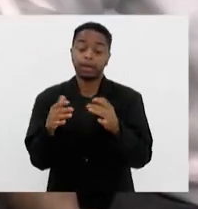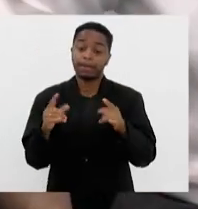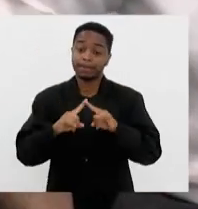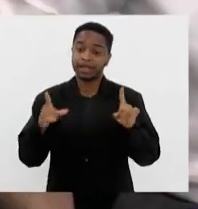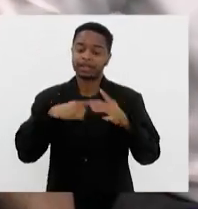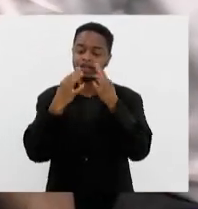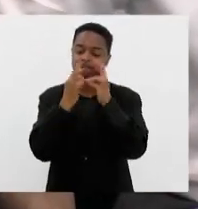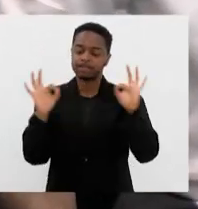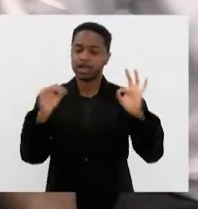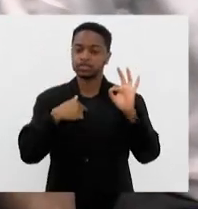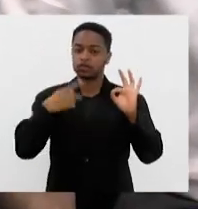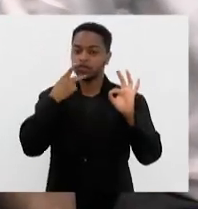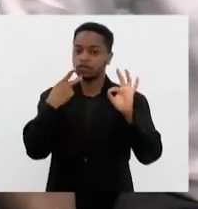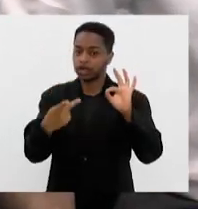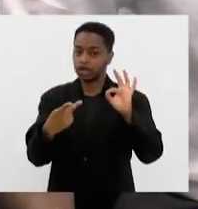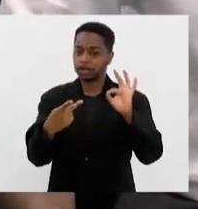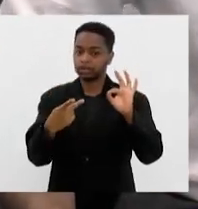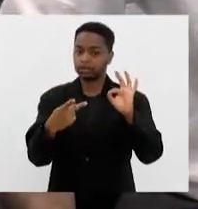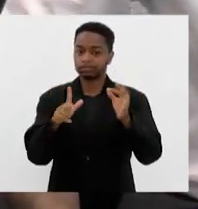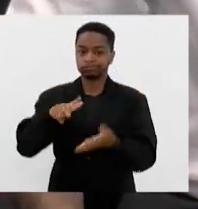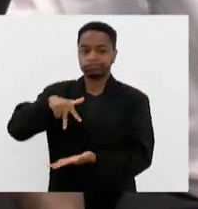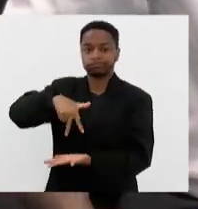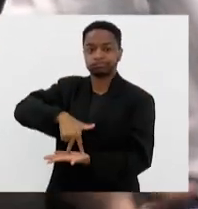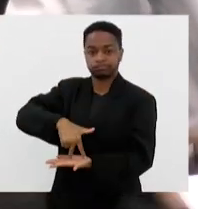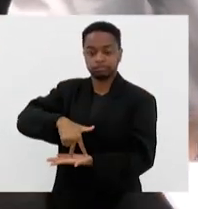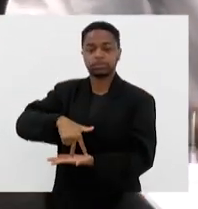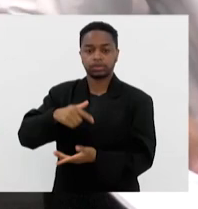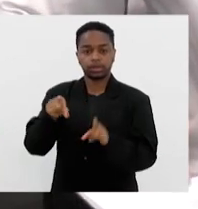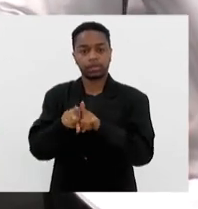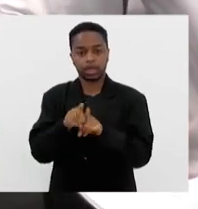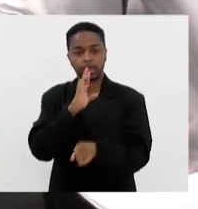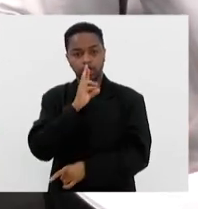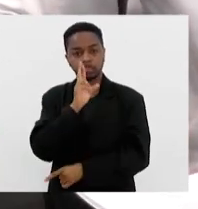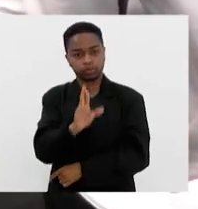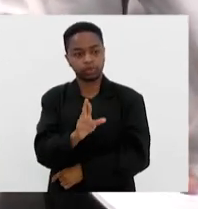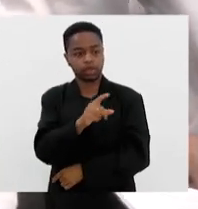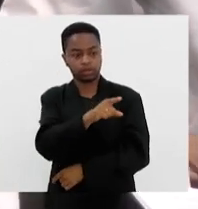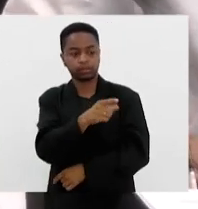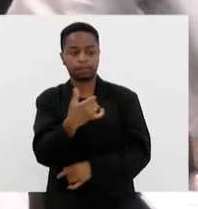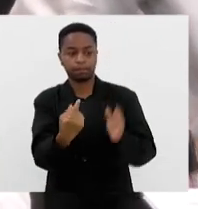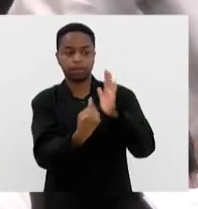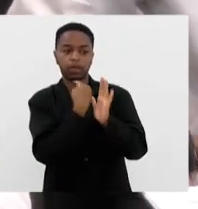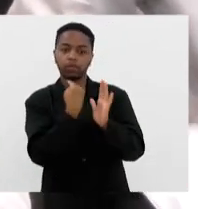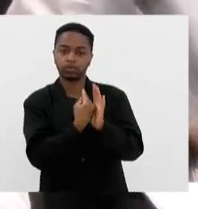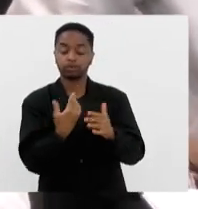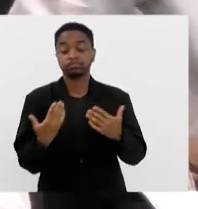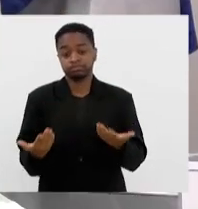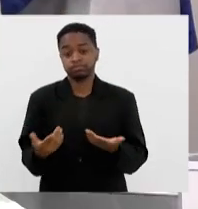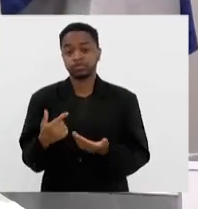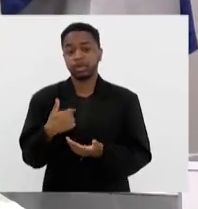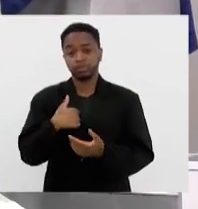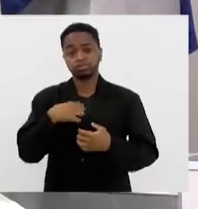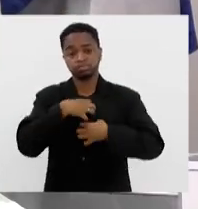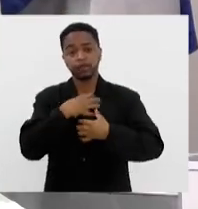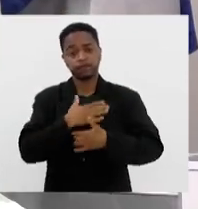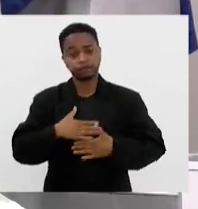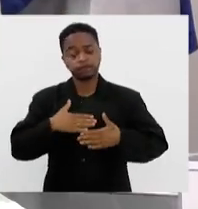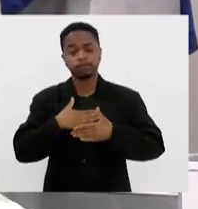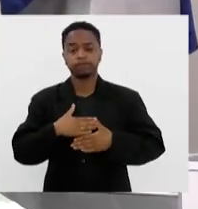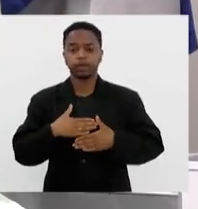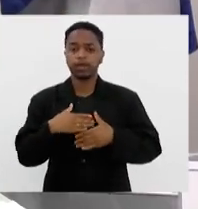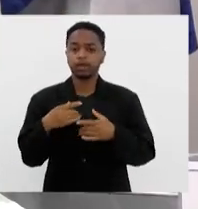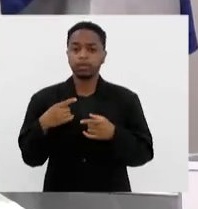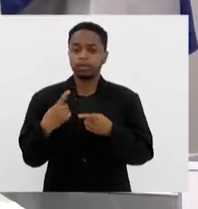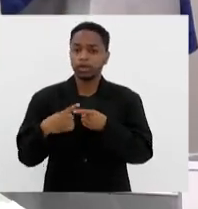eu falei da própria tribuna, até respondendo a uma questão de Vossa Excelência. Não, fico satisfeito que foi a consagração de um trabalho de maturidade que a